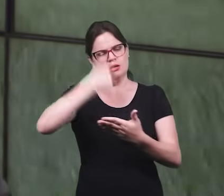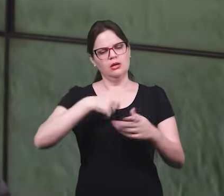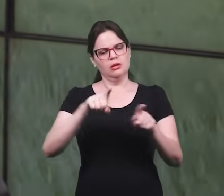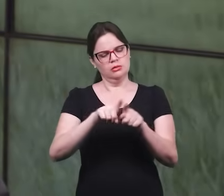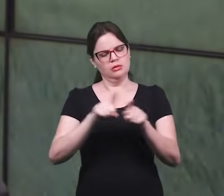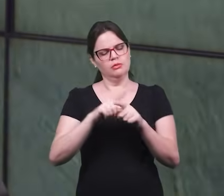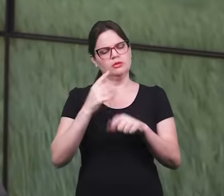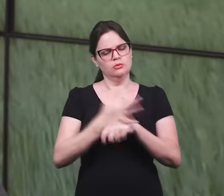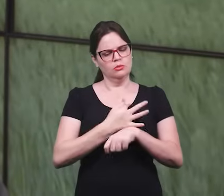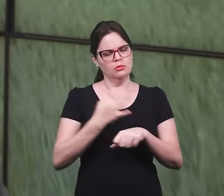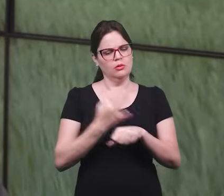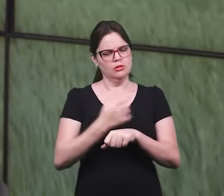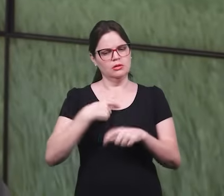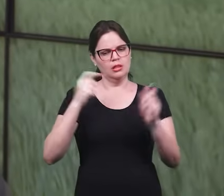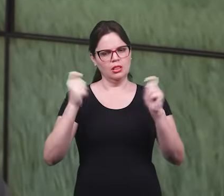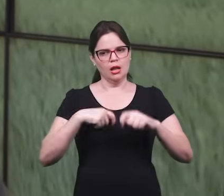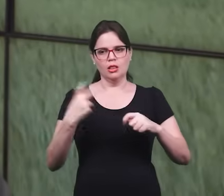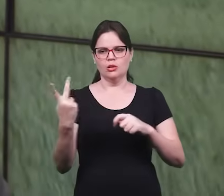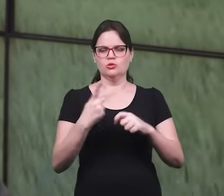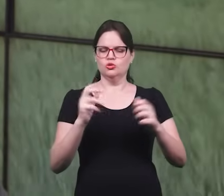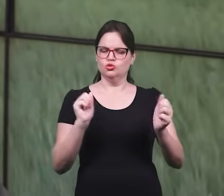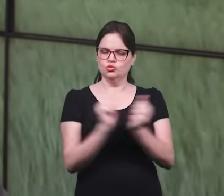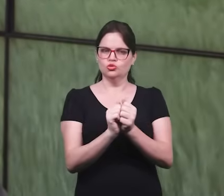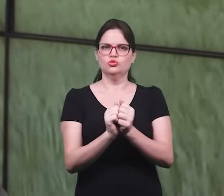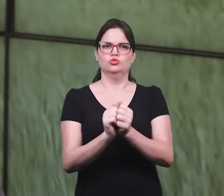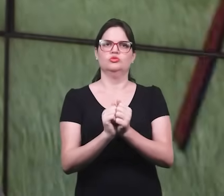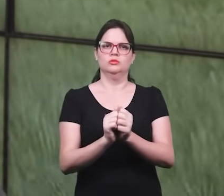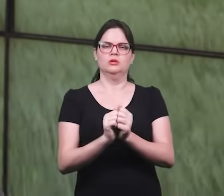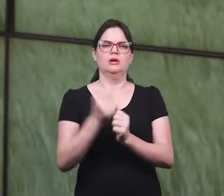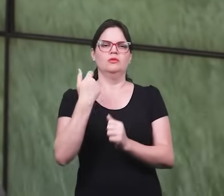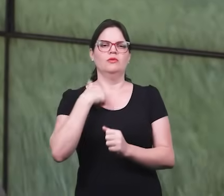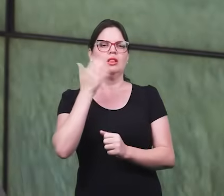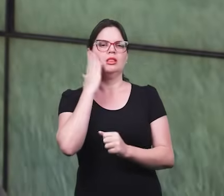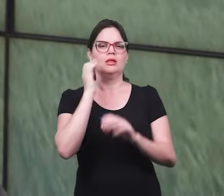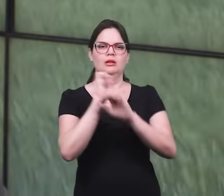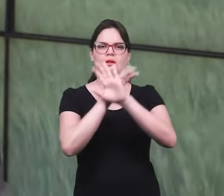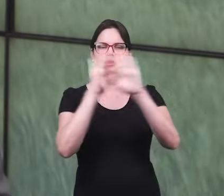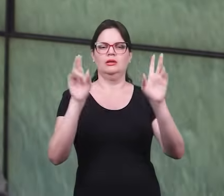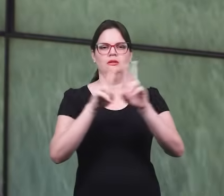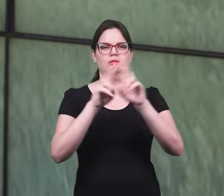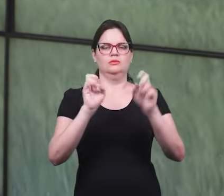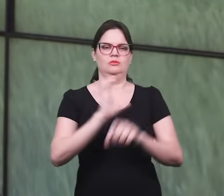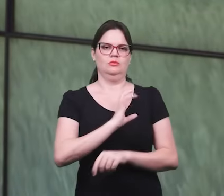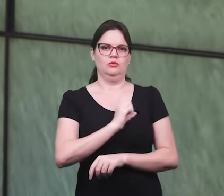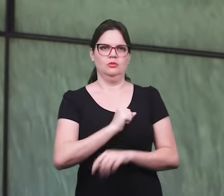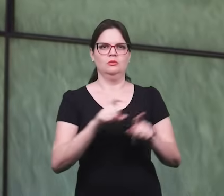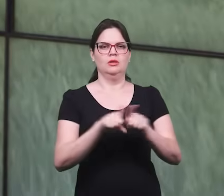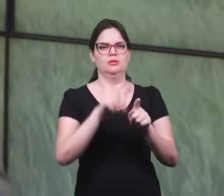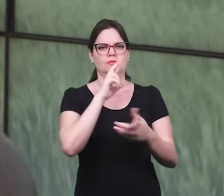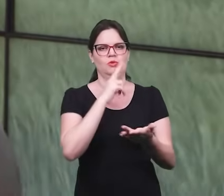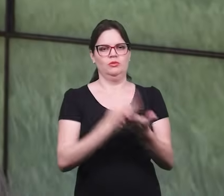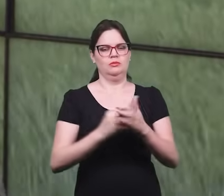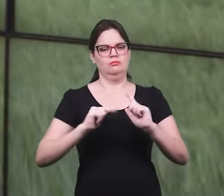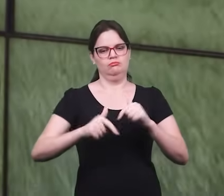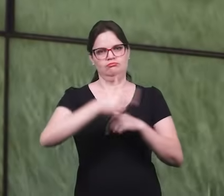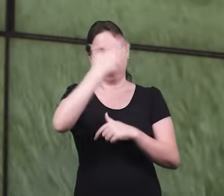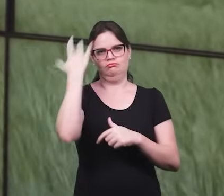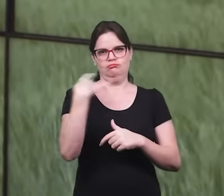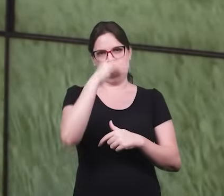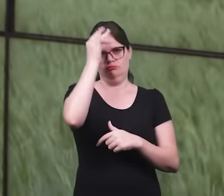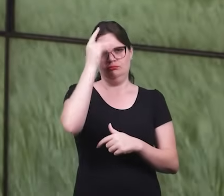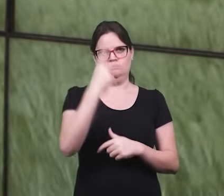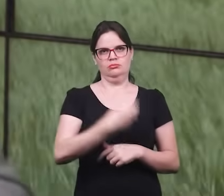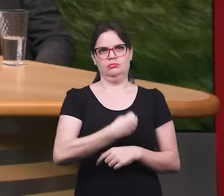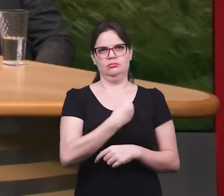sustento para o irmão Você caminha junto com o irmão aí você tem entendendo o amor e você tá entendendo o fruto do espírito santo Senor e inclusive